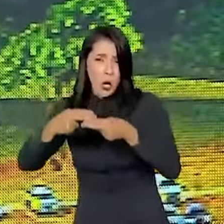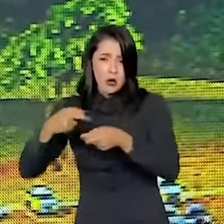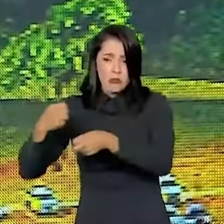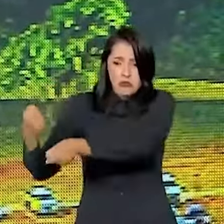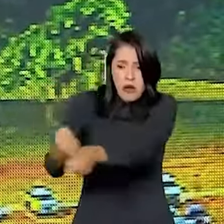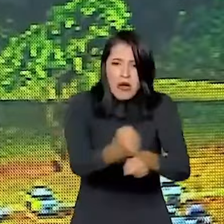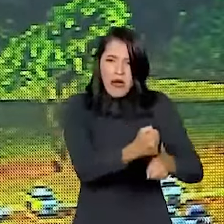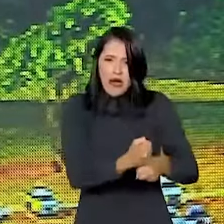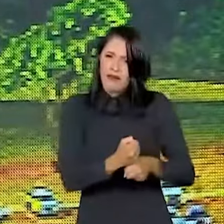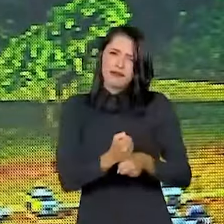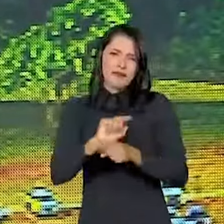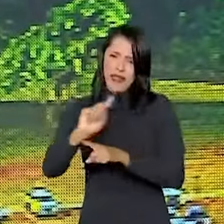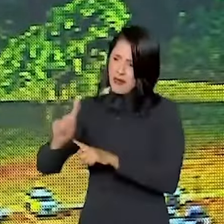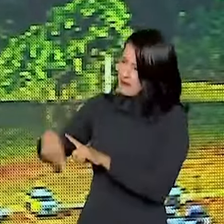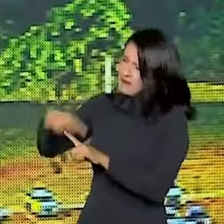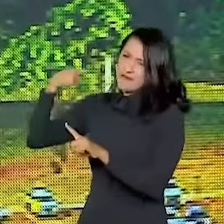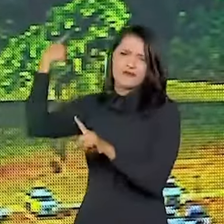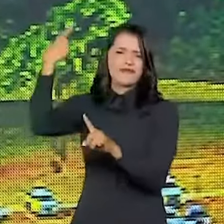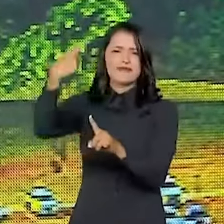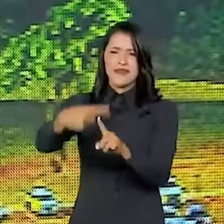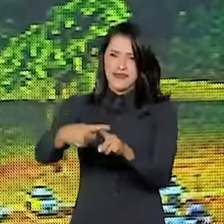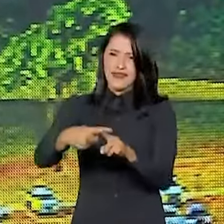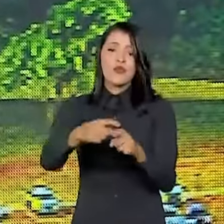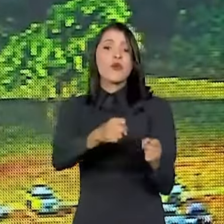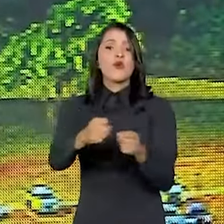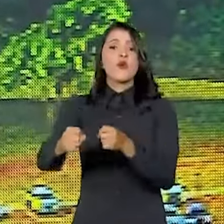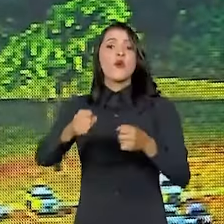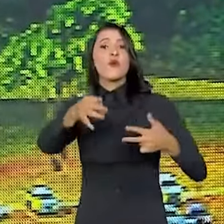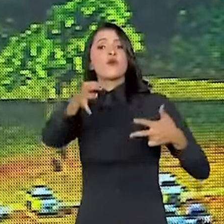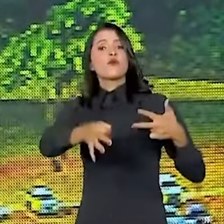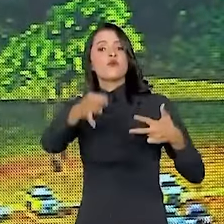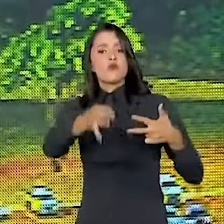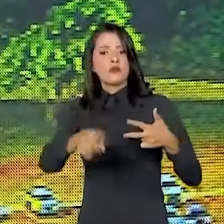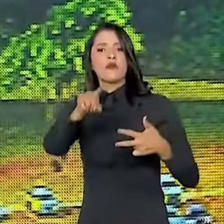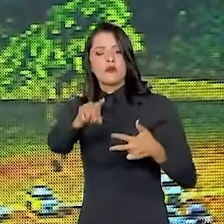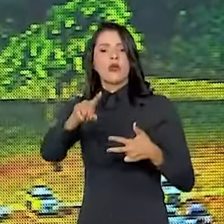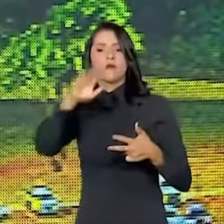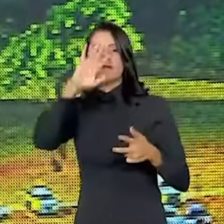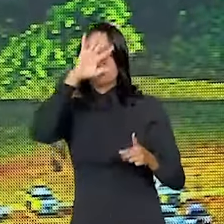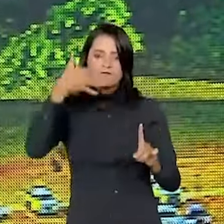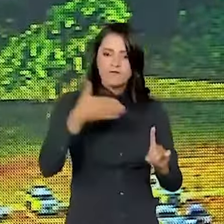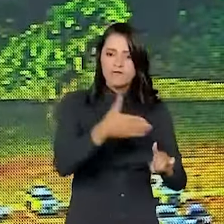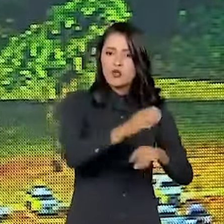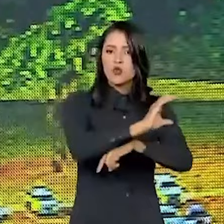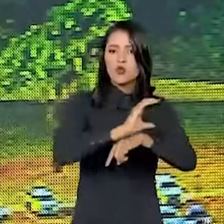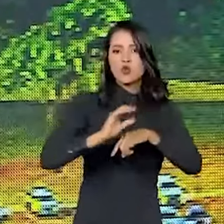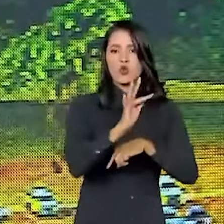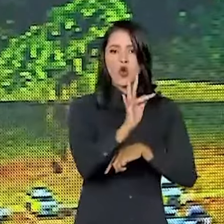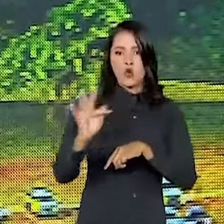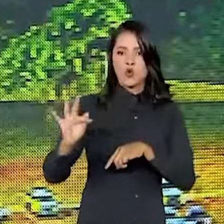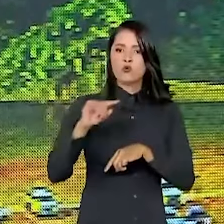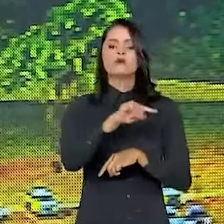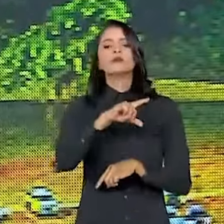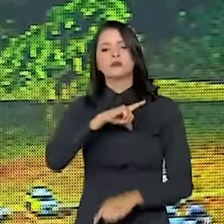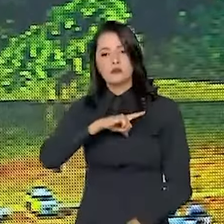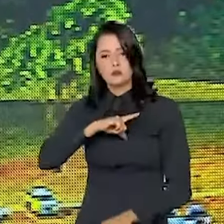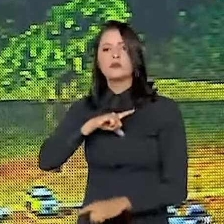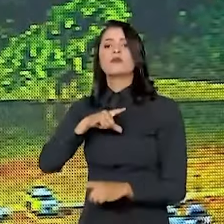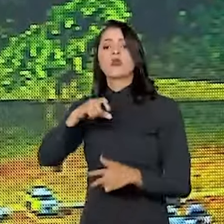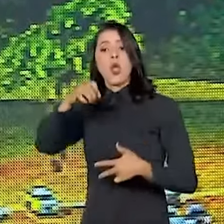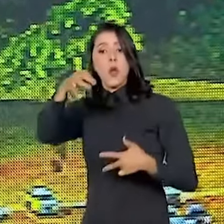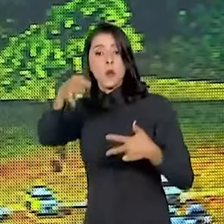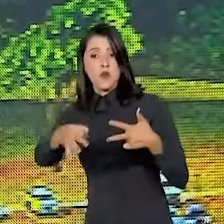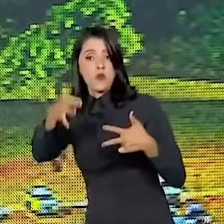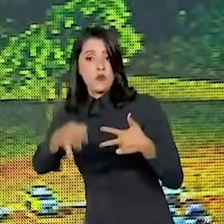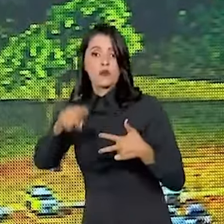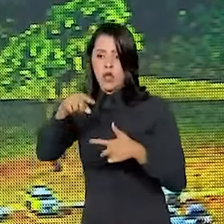construções. O Poder Judiciário é devoção à Constituição Federal. O Poder Judiciário é o